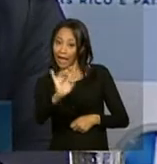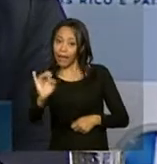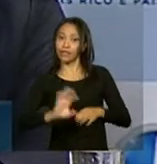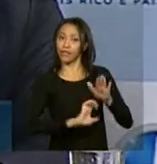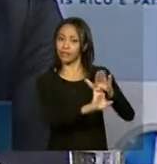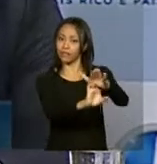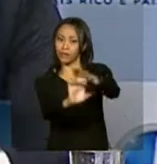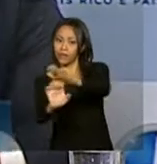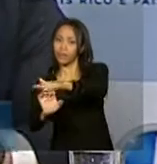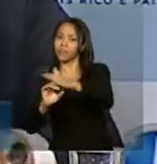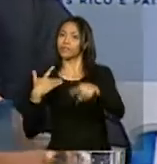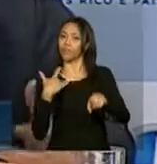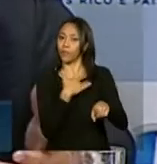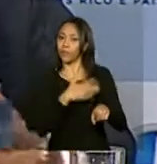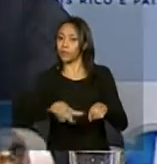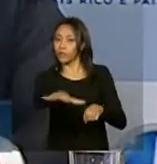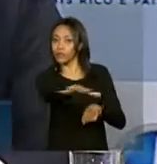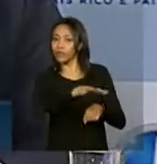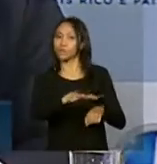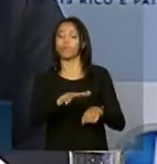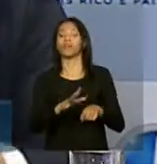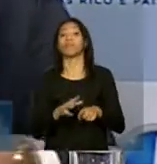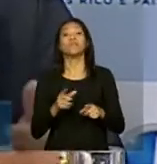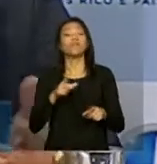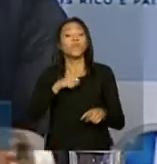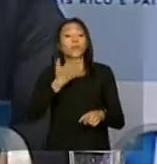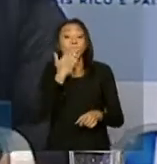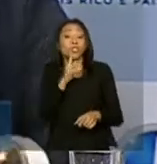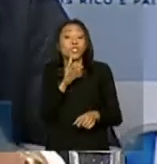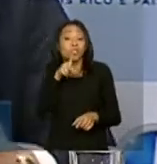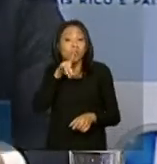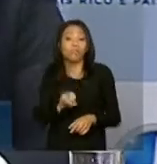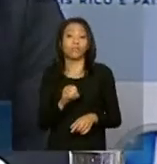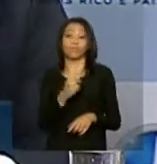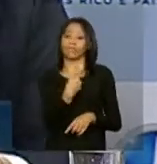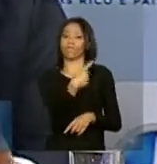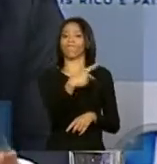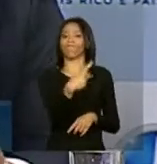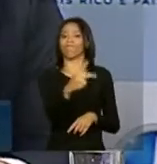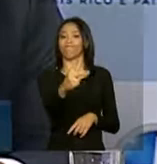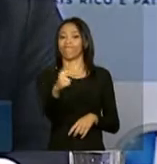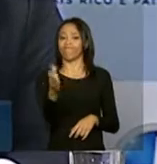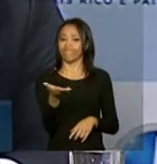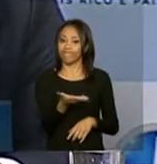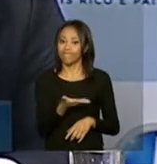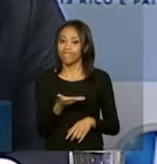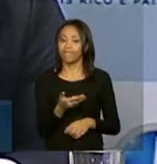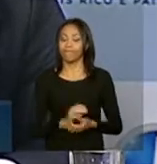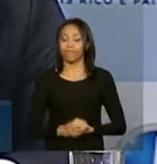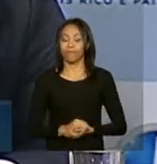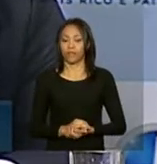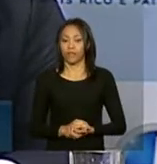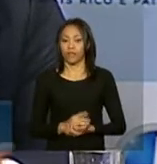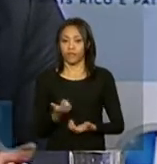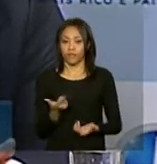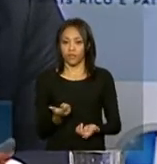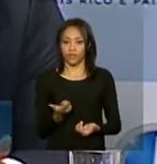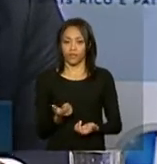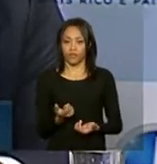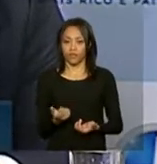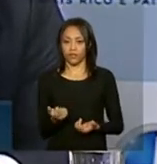de beneficiários, tem um tipo, né, preponderante, né, de